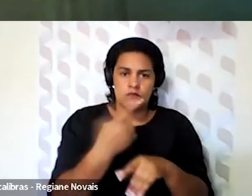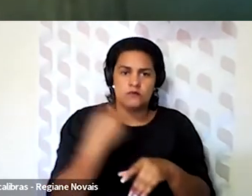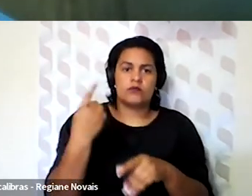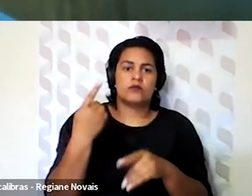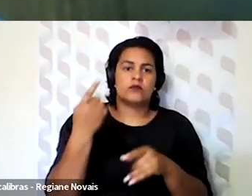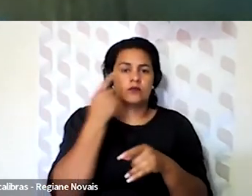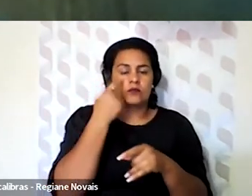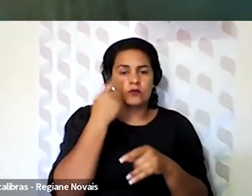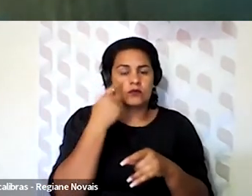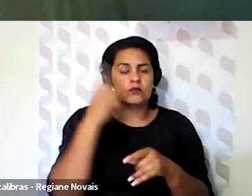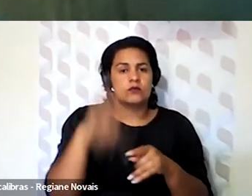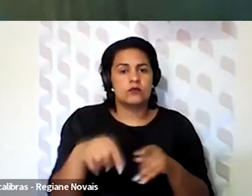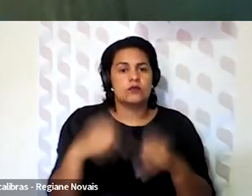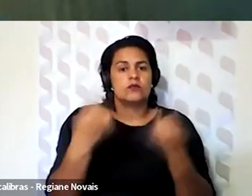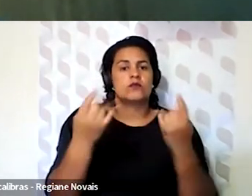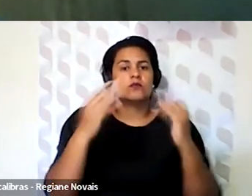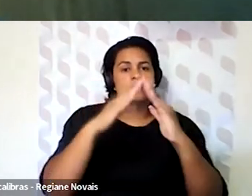protestante evangélica brasileira.